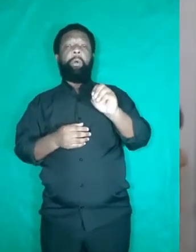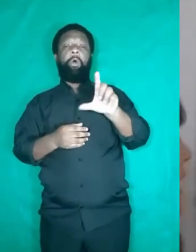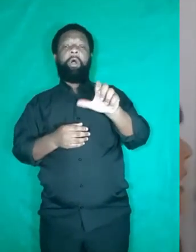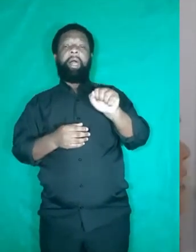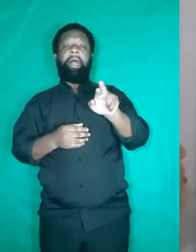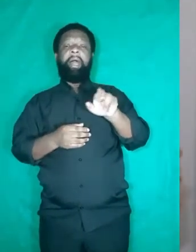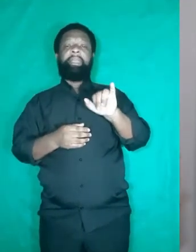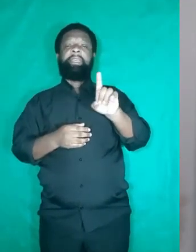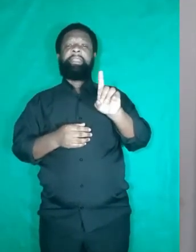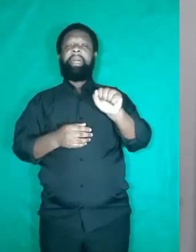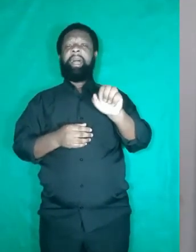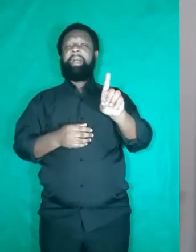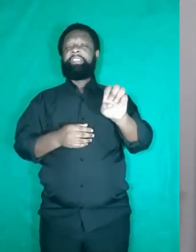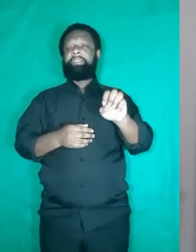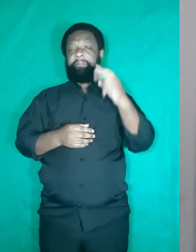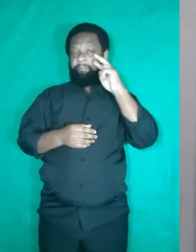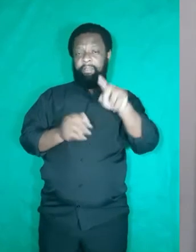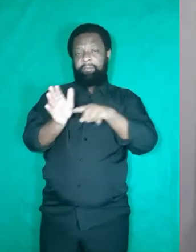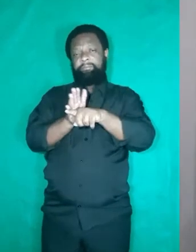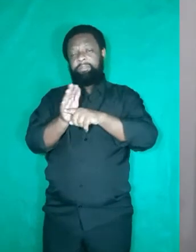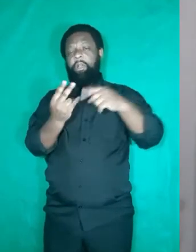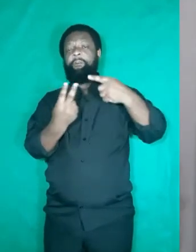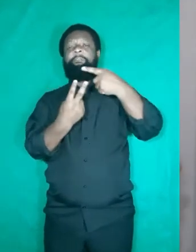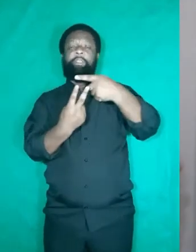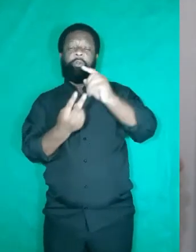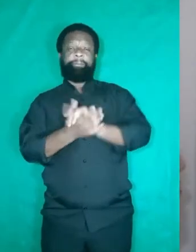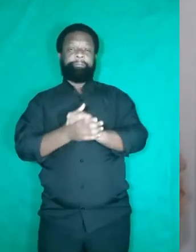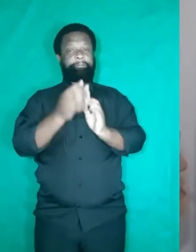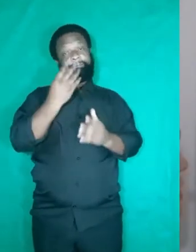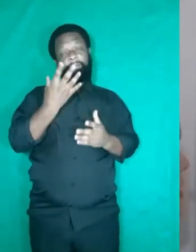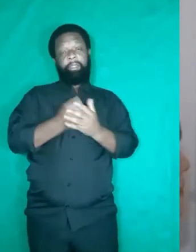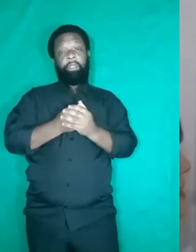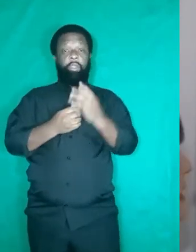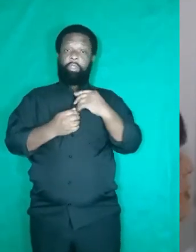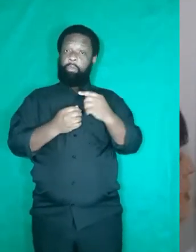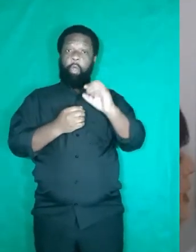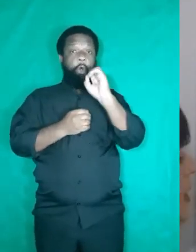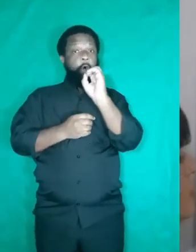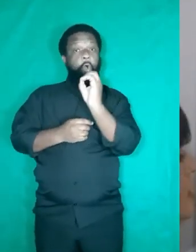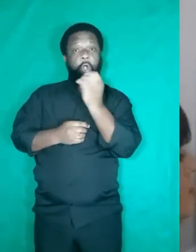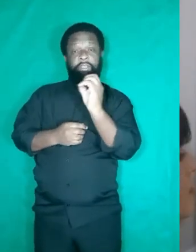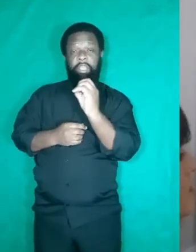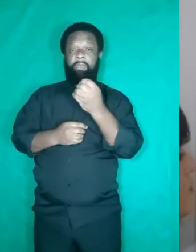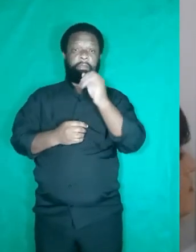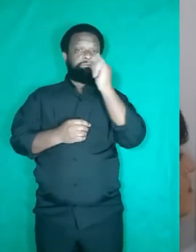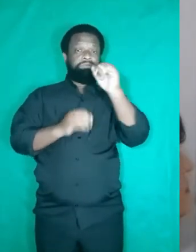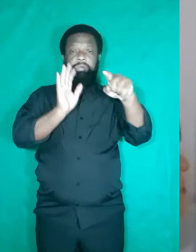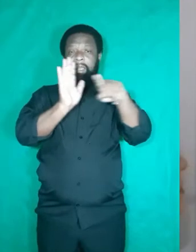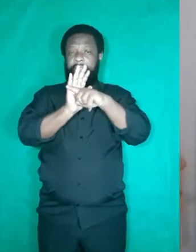vamos analisar os vetores. Bom, o oxigênio ele é mais